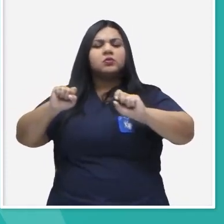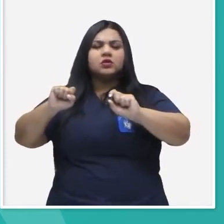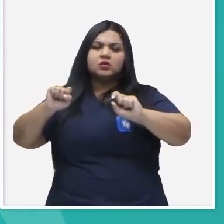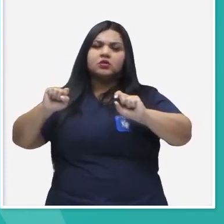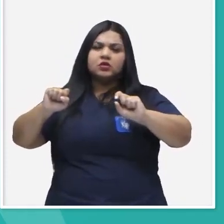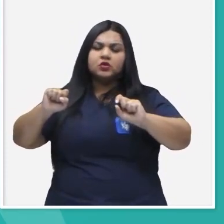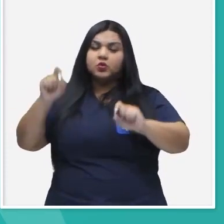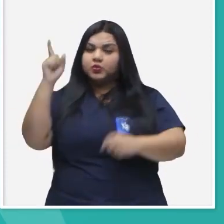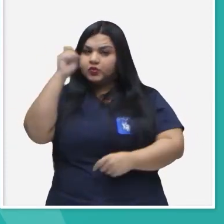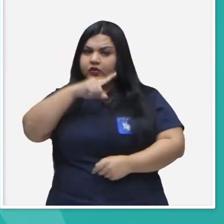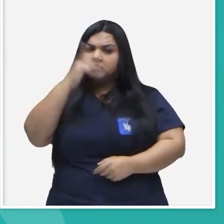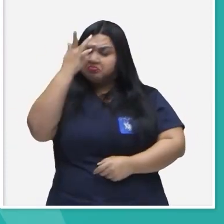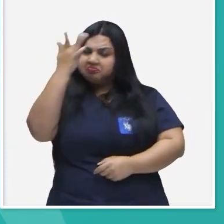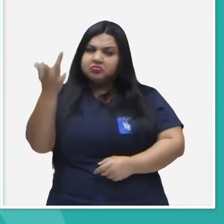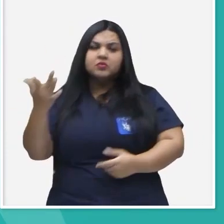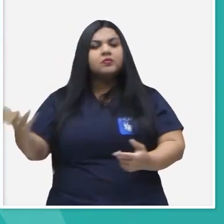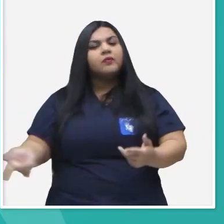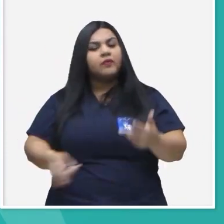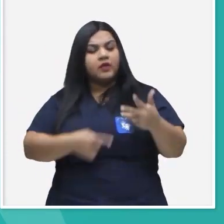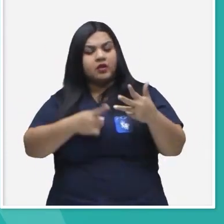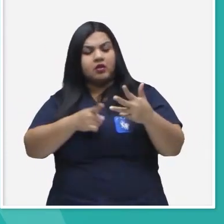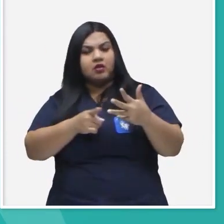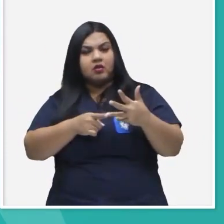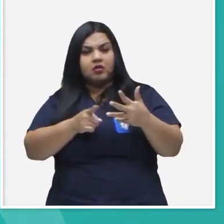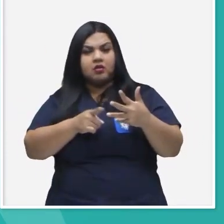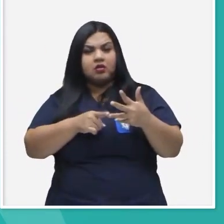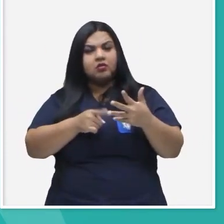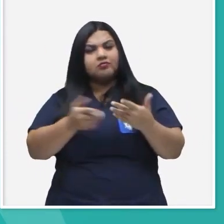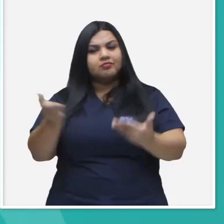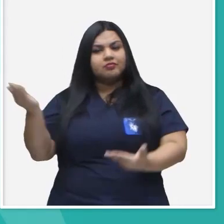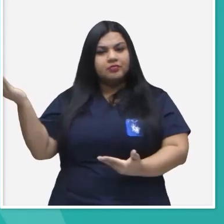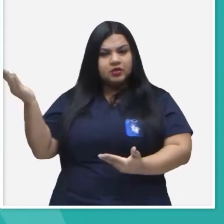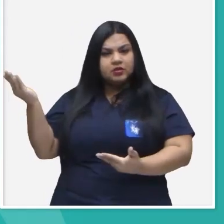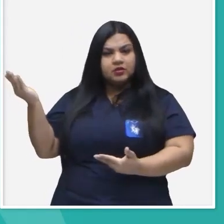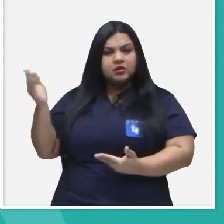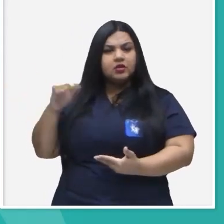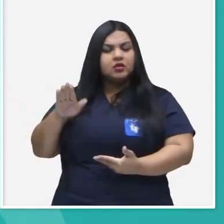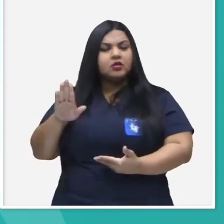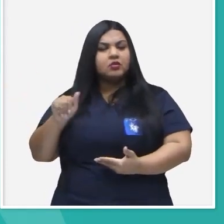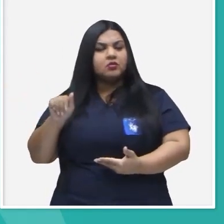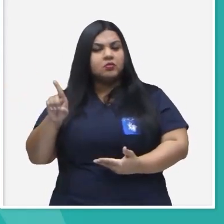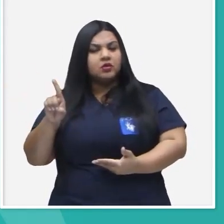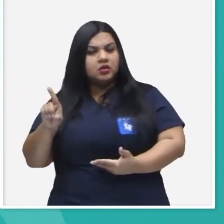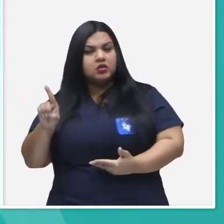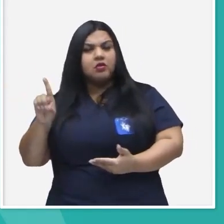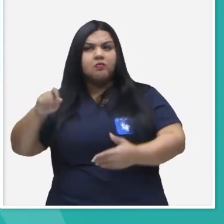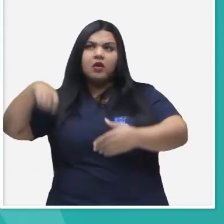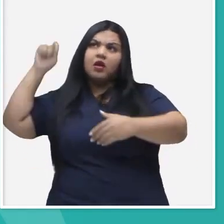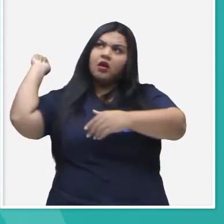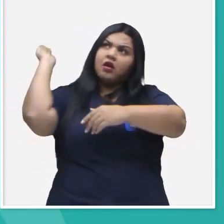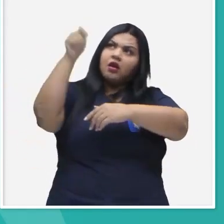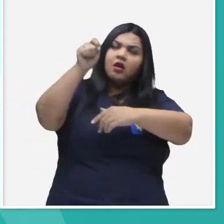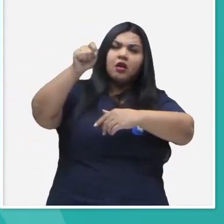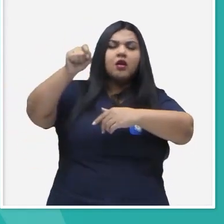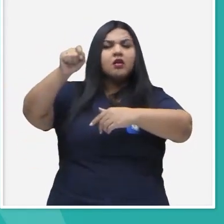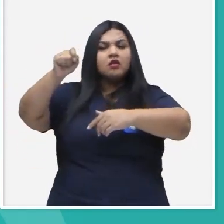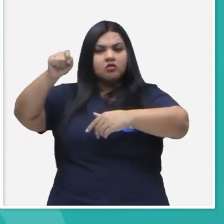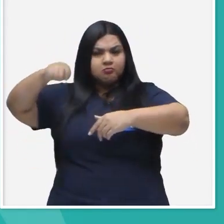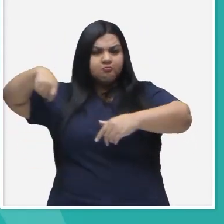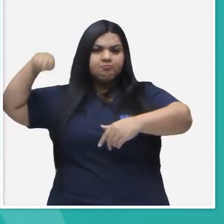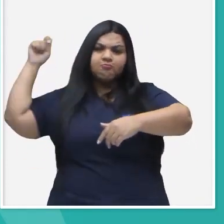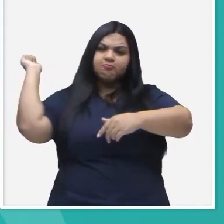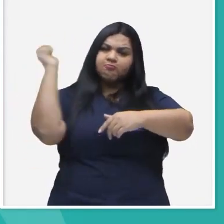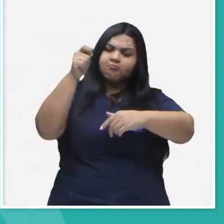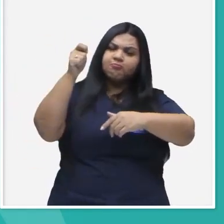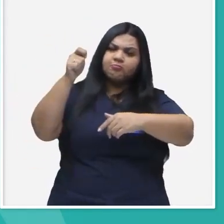lugar difícil, né? Nós temos também o badminton, que já é praticado num espaço maior, onde eu